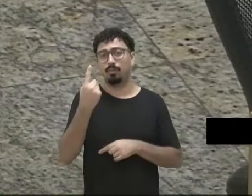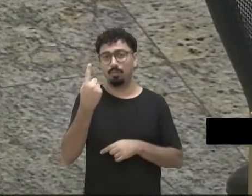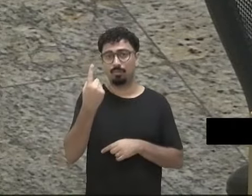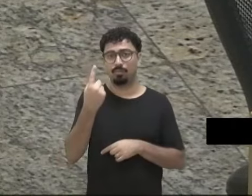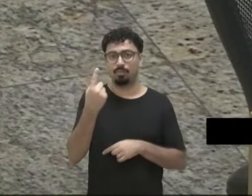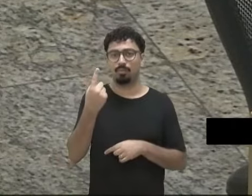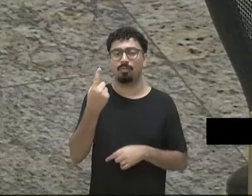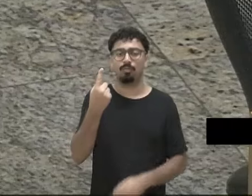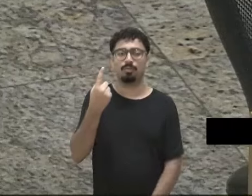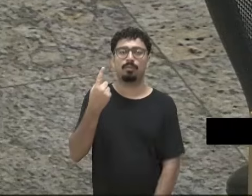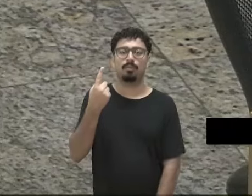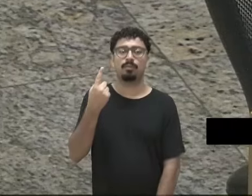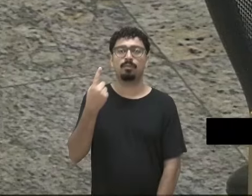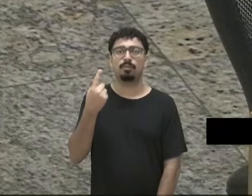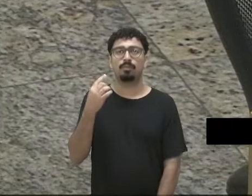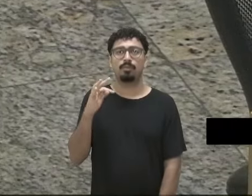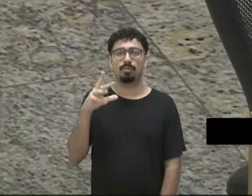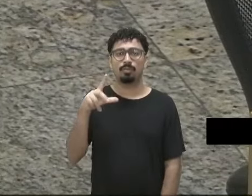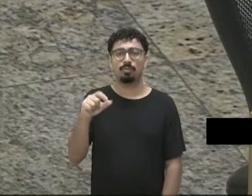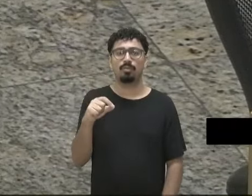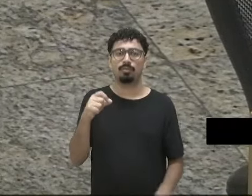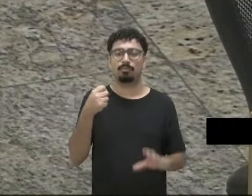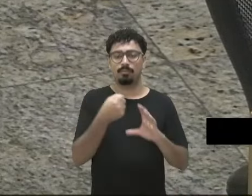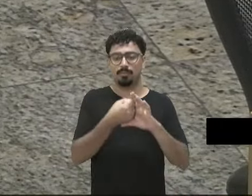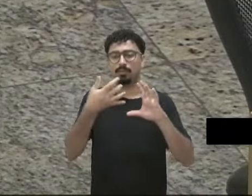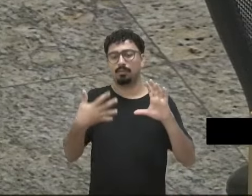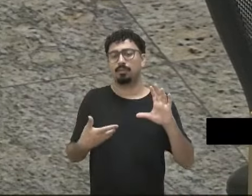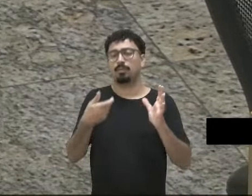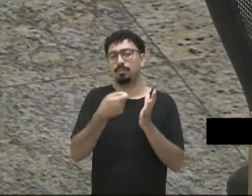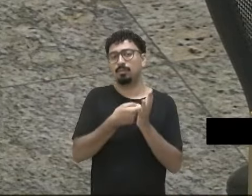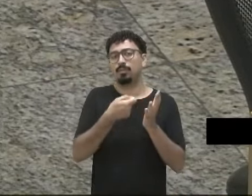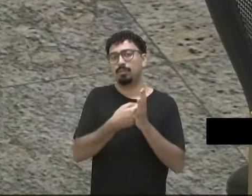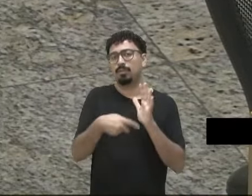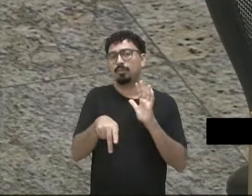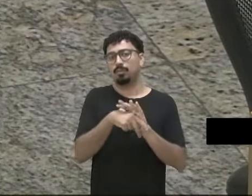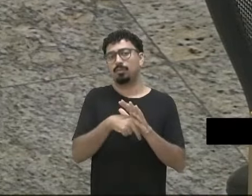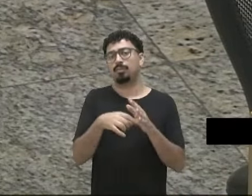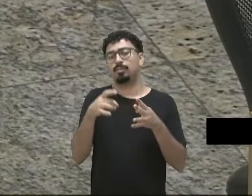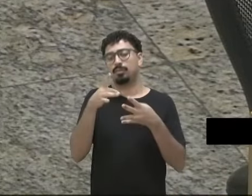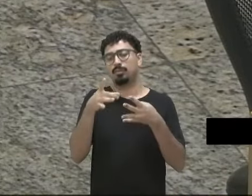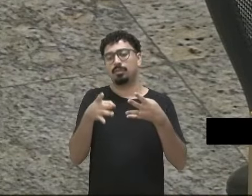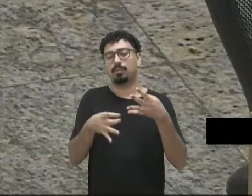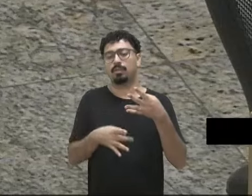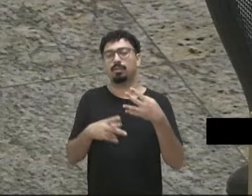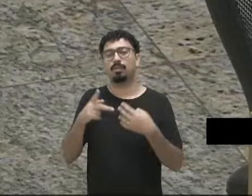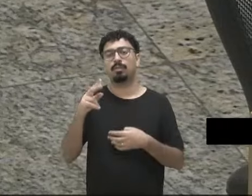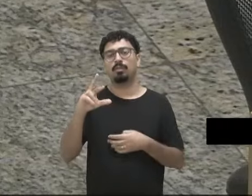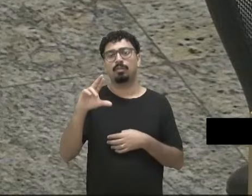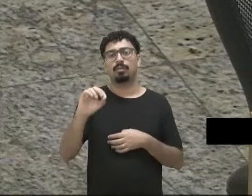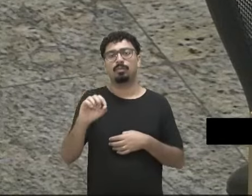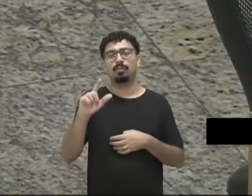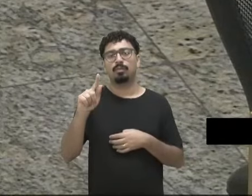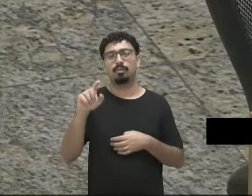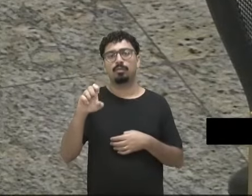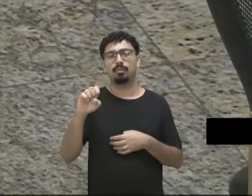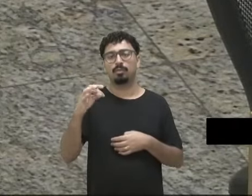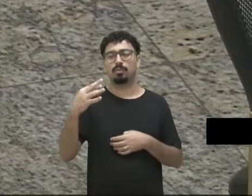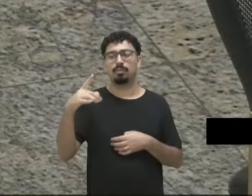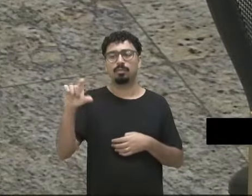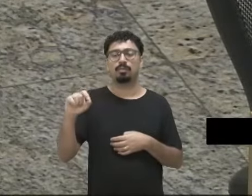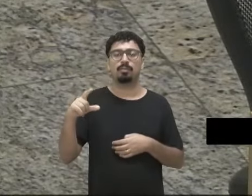um, de todos os requisitos de cada dimensão dos itens do Progestão. Então, eu imaginei que a gente já ia ver